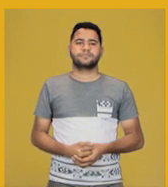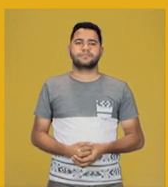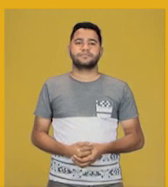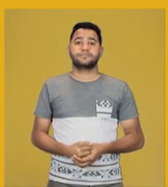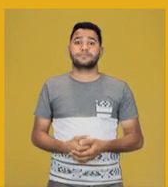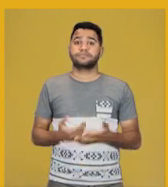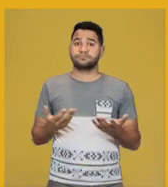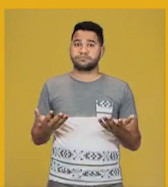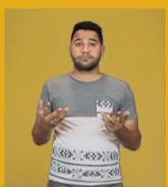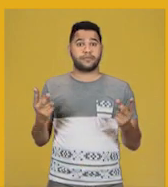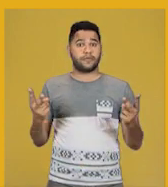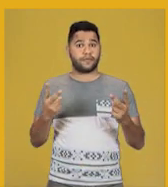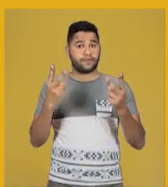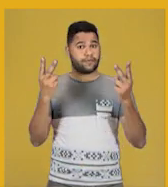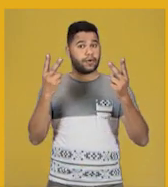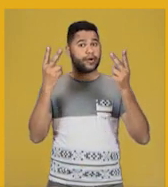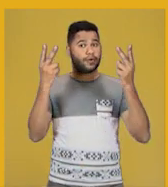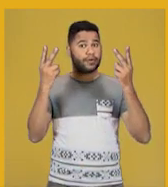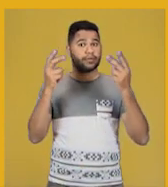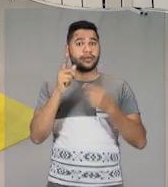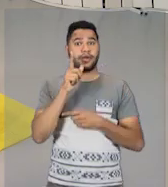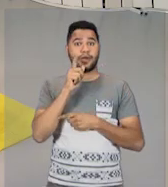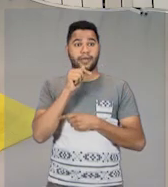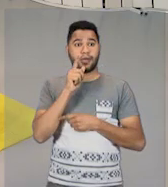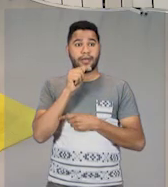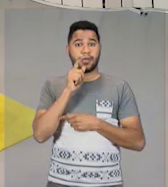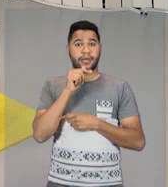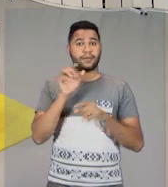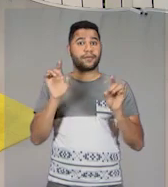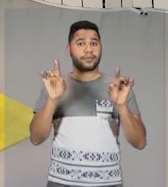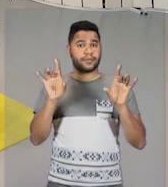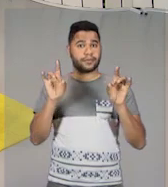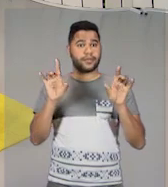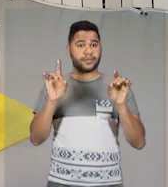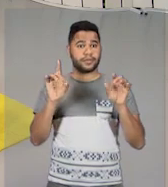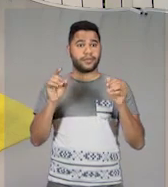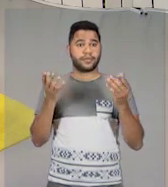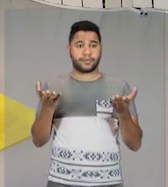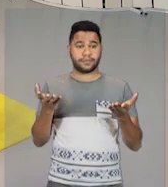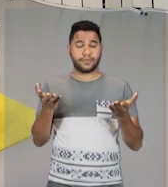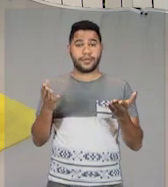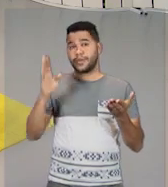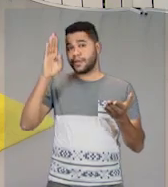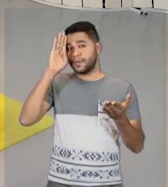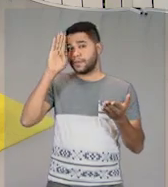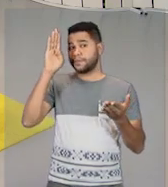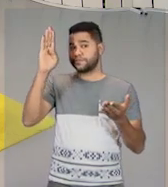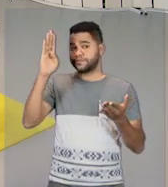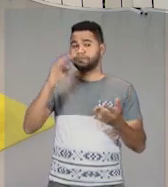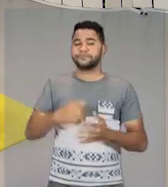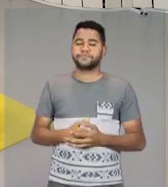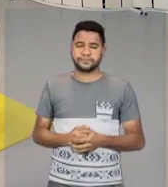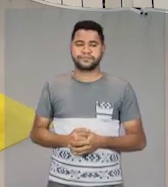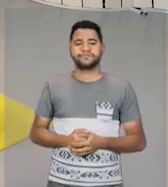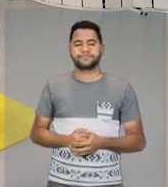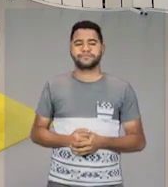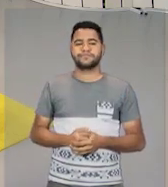Então vamos valorizar esse recurso tão especial que nós temos né pessoal principalmente